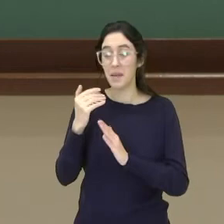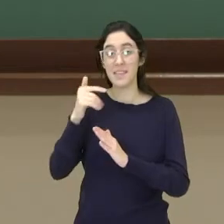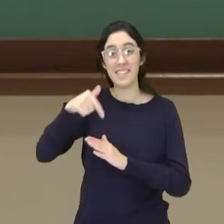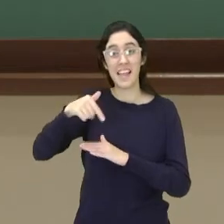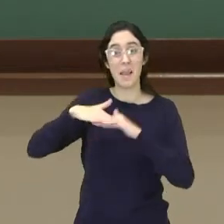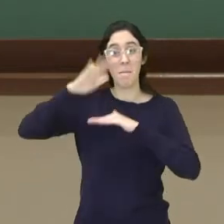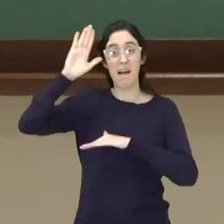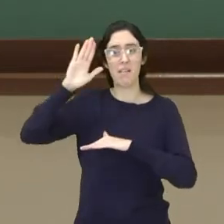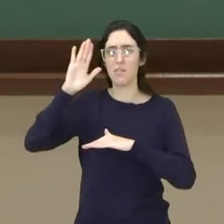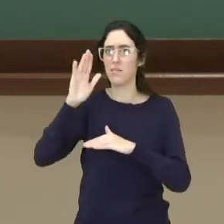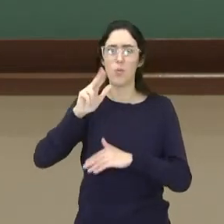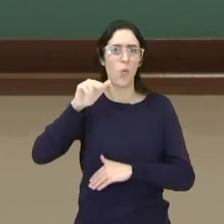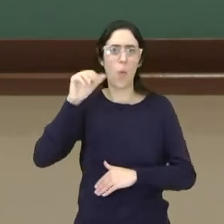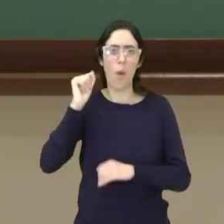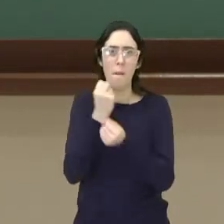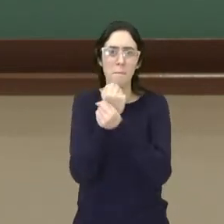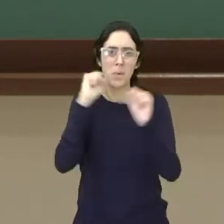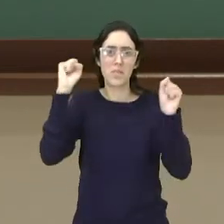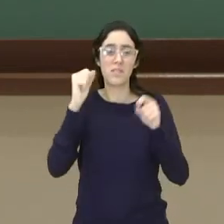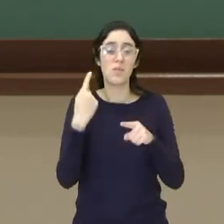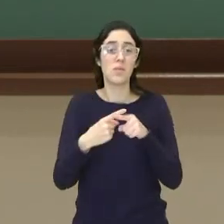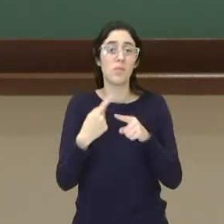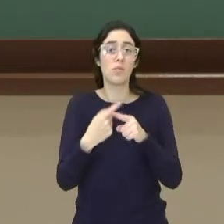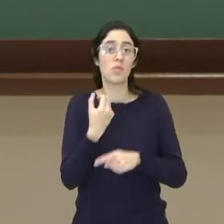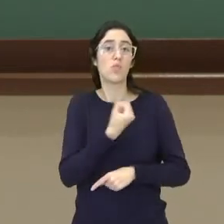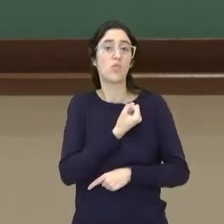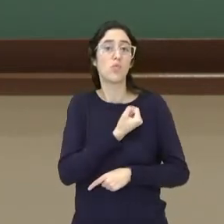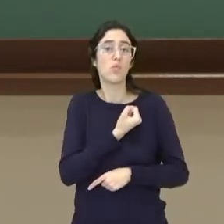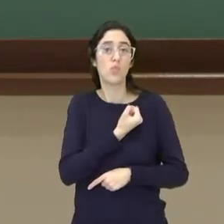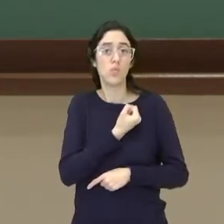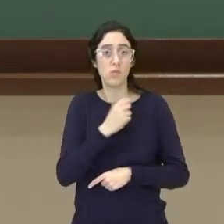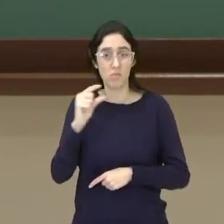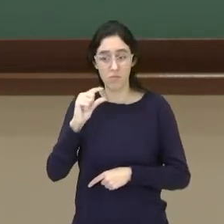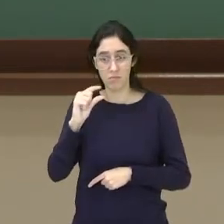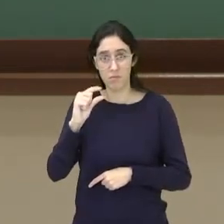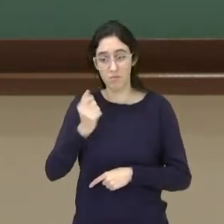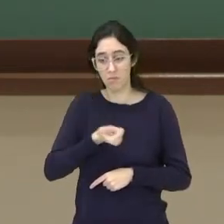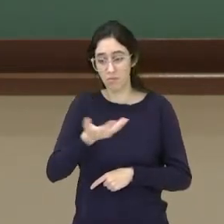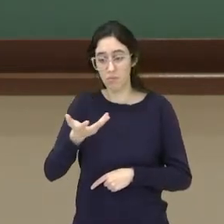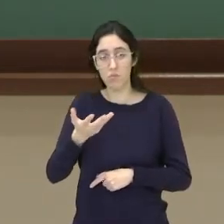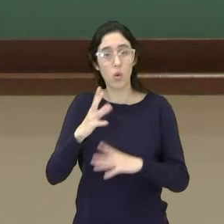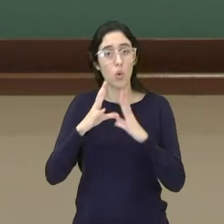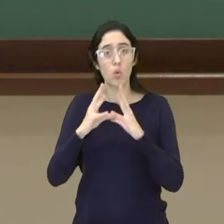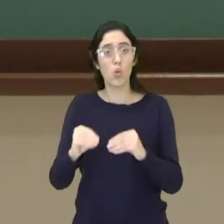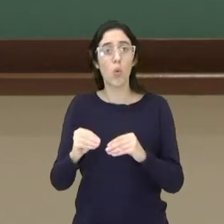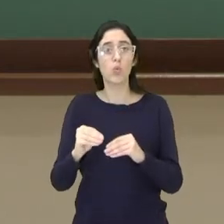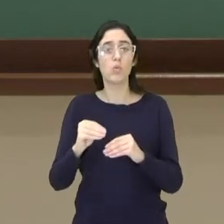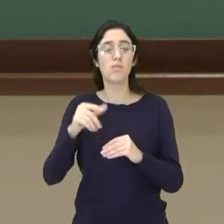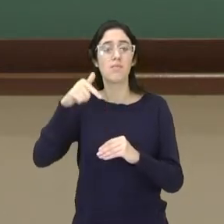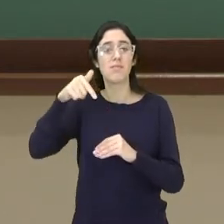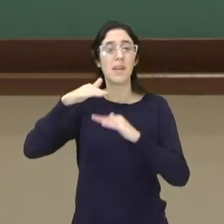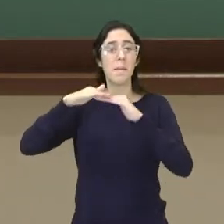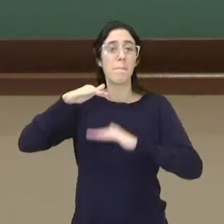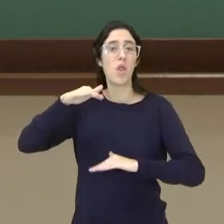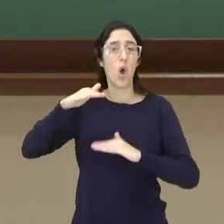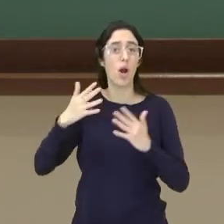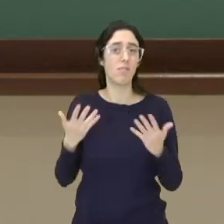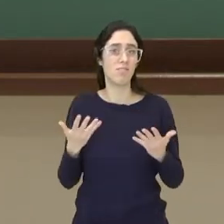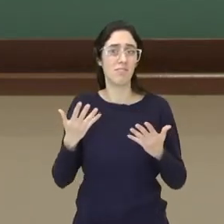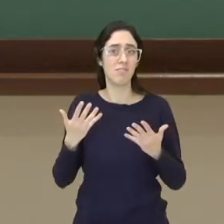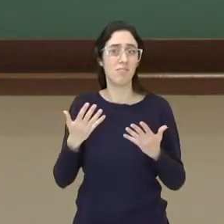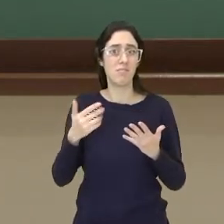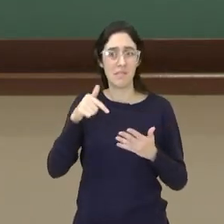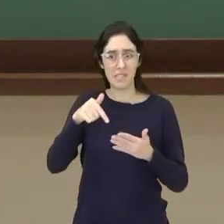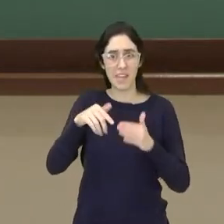lançar? Nunca. Por quê? Porque os resultados que eu tenho no espaço amostral são todos menores do que 7. Então, a probabilidade de sair o